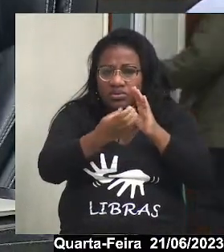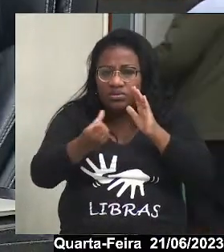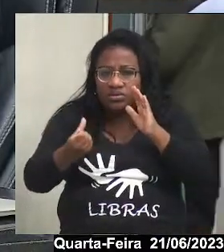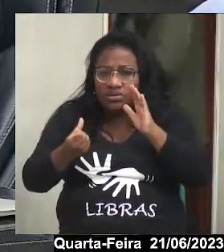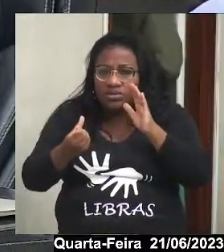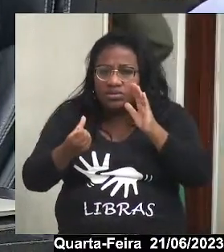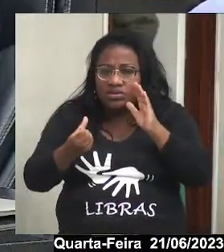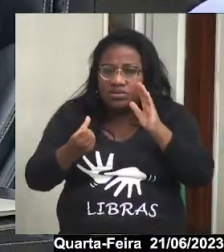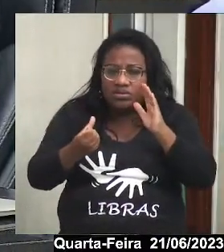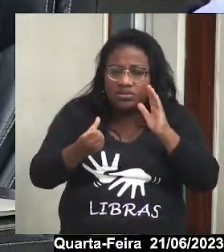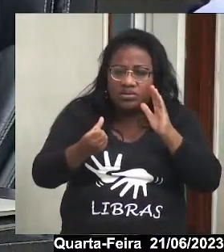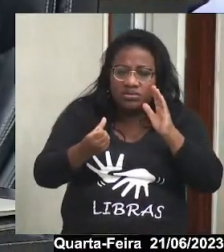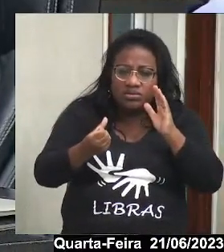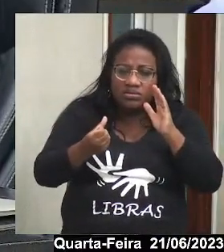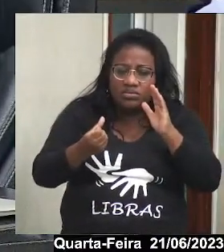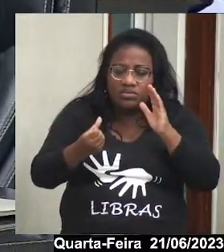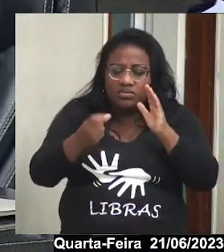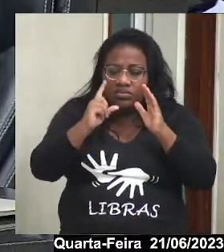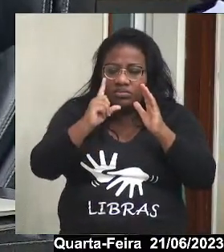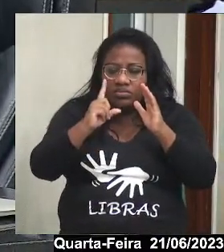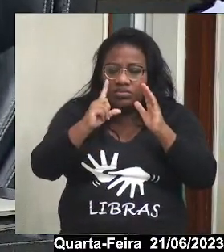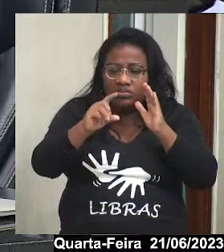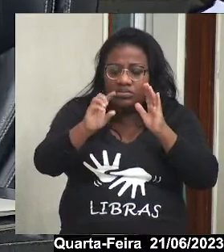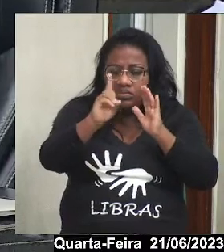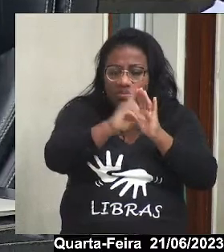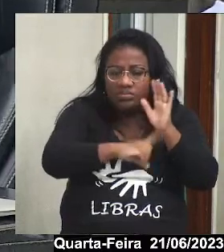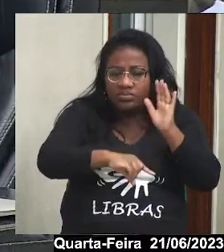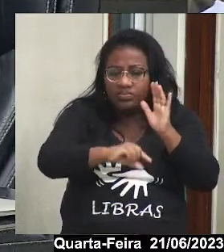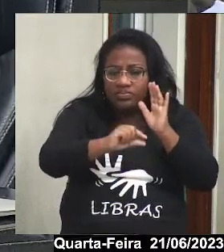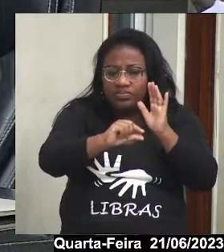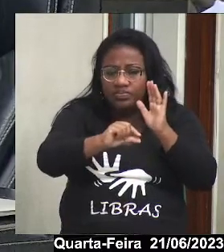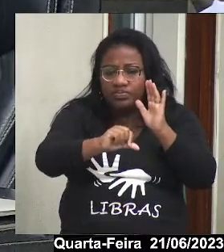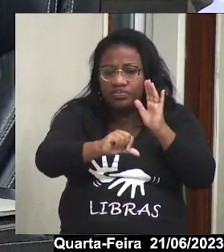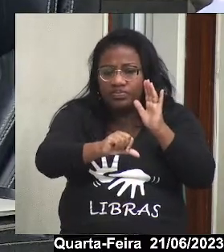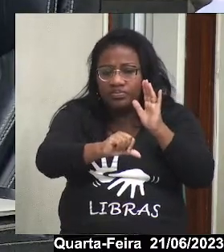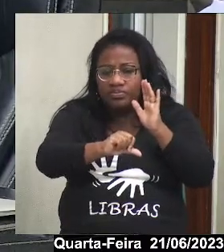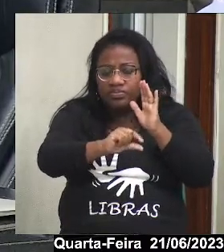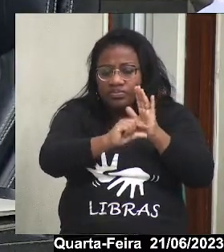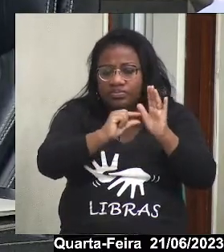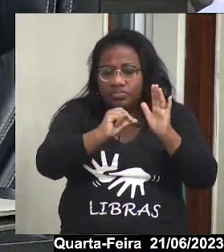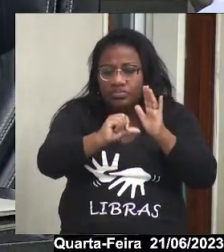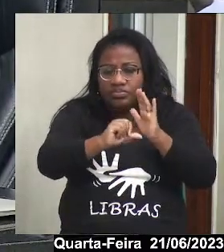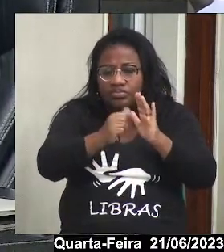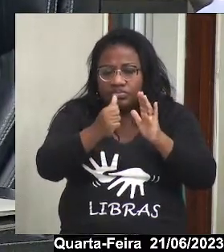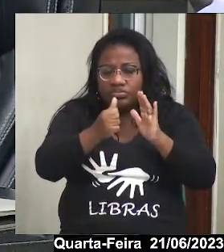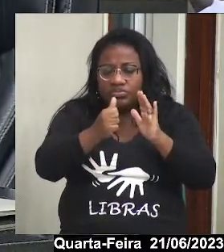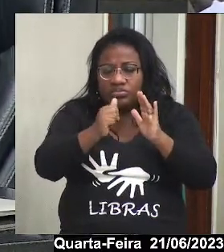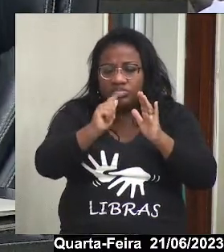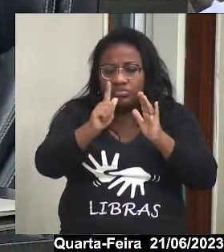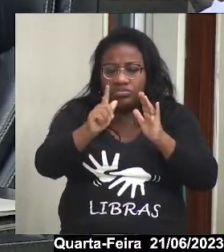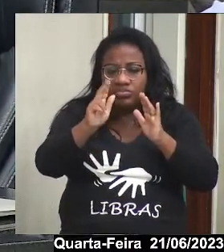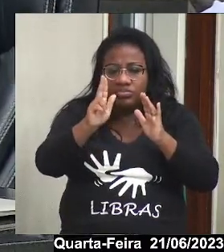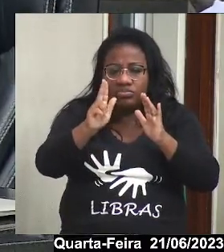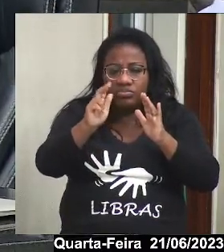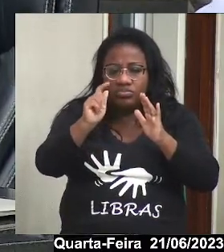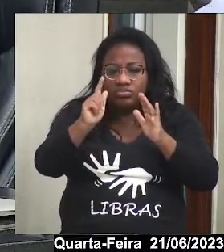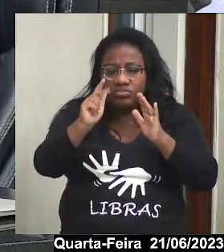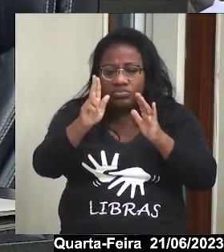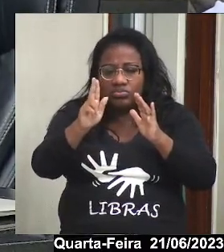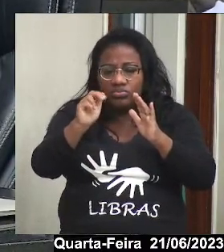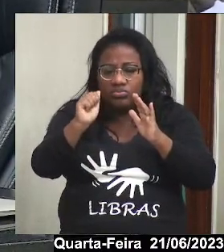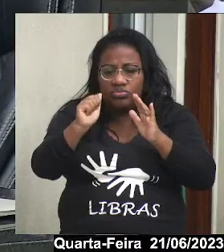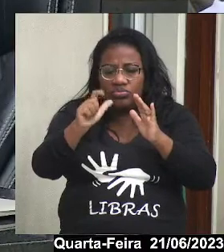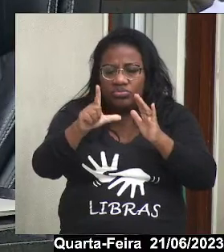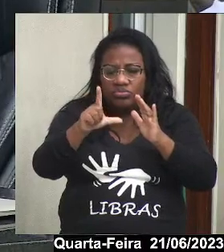artigo 46, inciso 1º, parágrafo 1º, criação da Guarda Municipal e